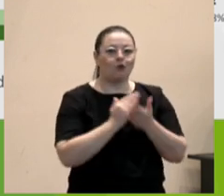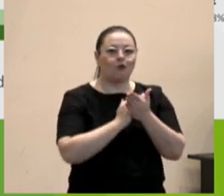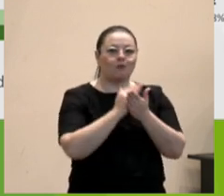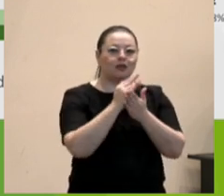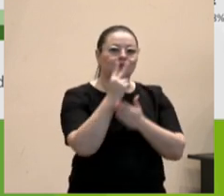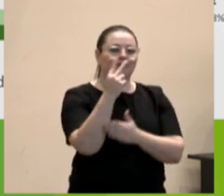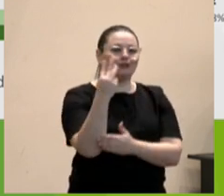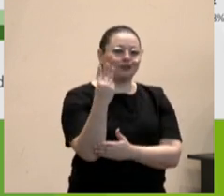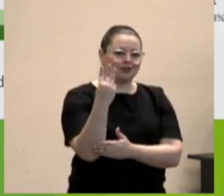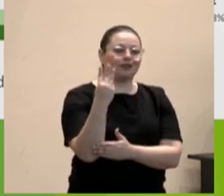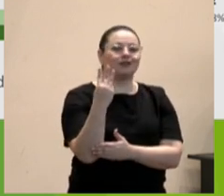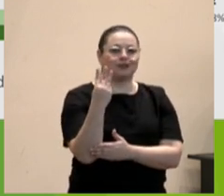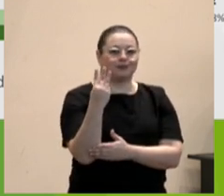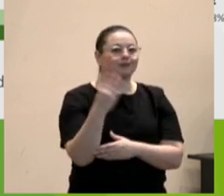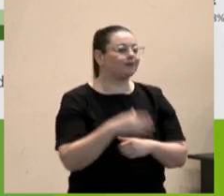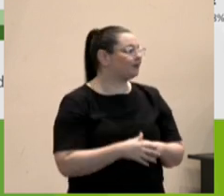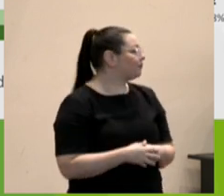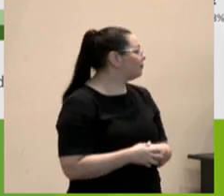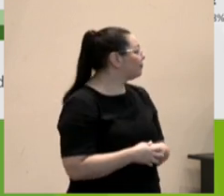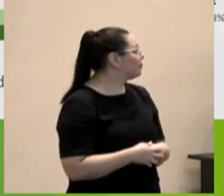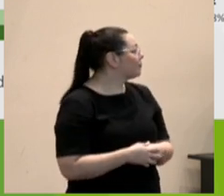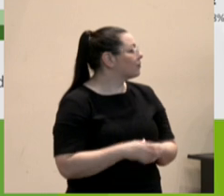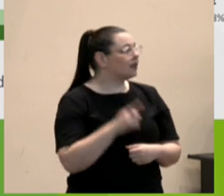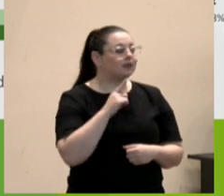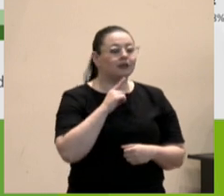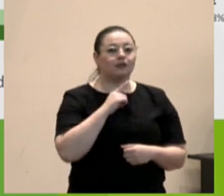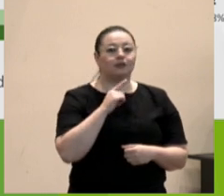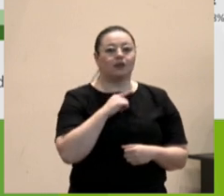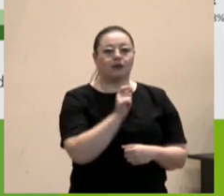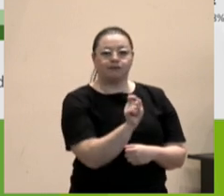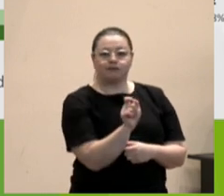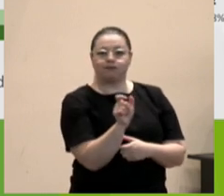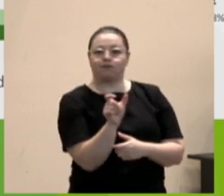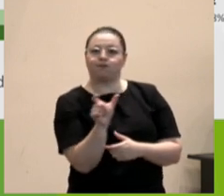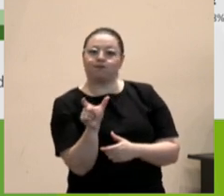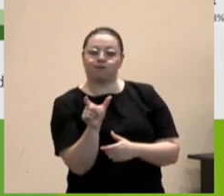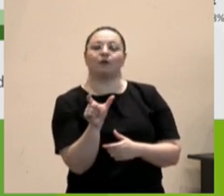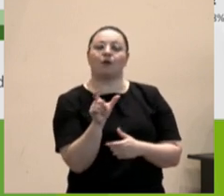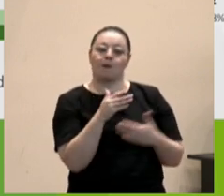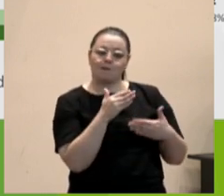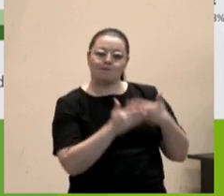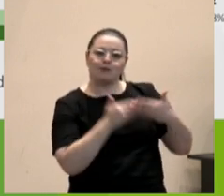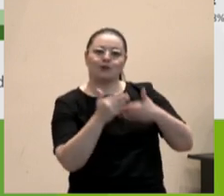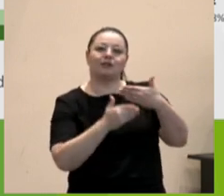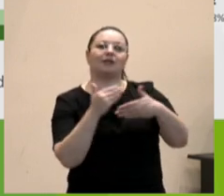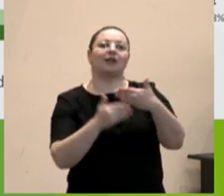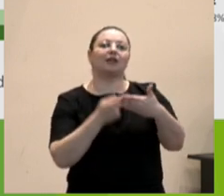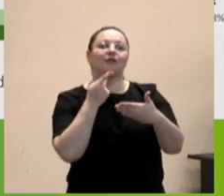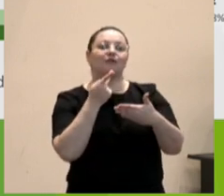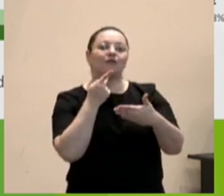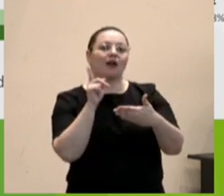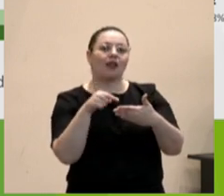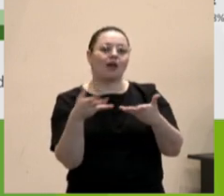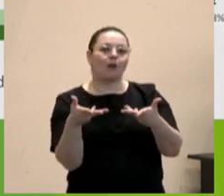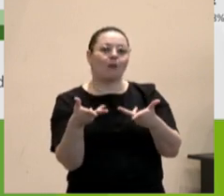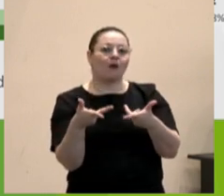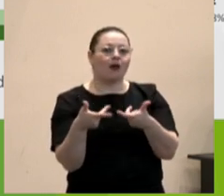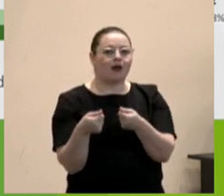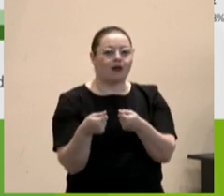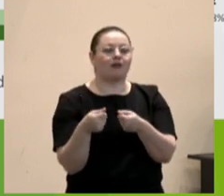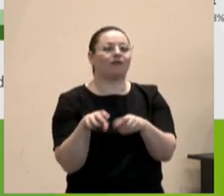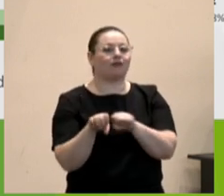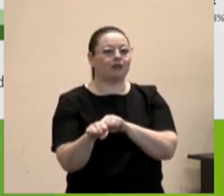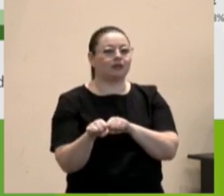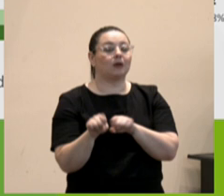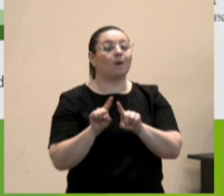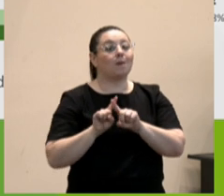23. Então, ali estamos num aumento de processos seletivos que eles dizem qualificados. Nós temos, ao mesmo